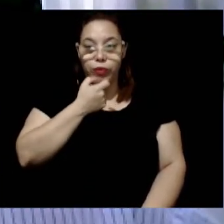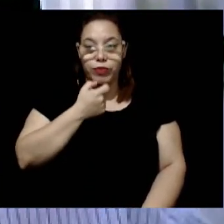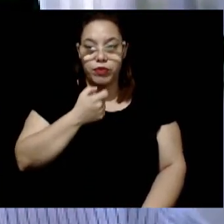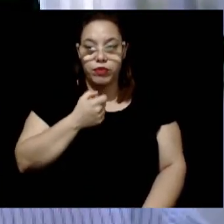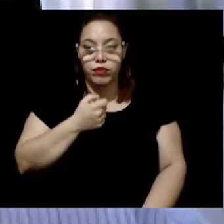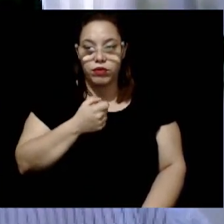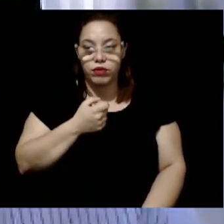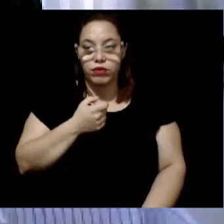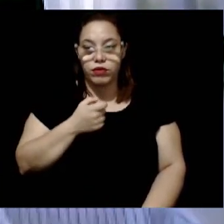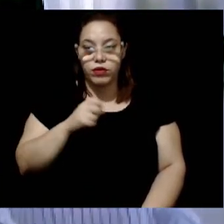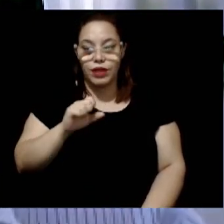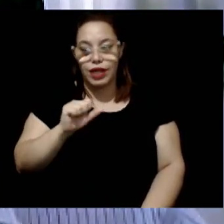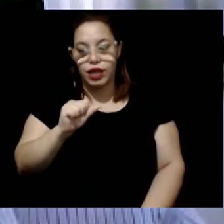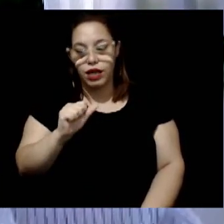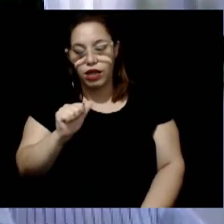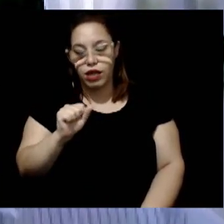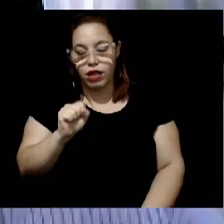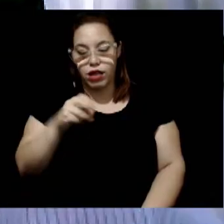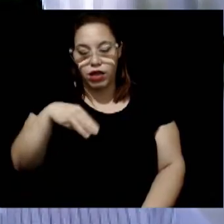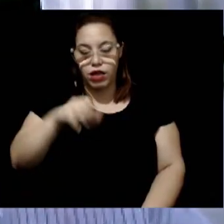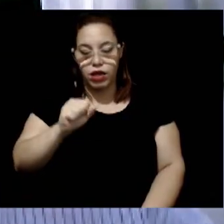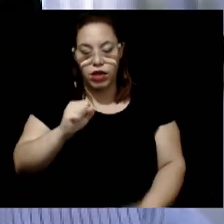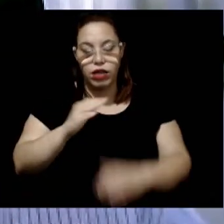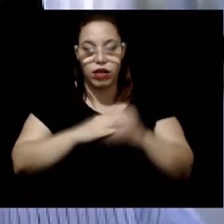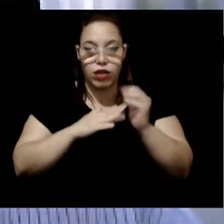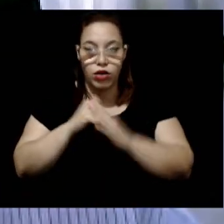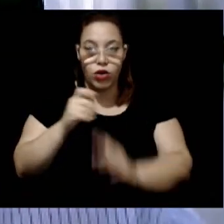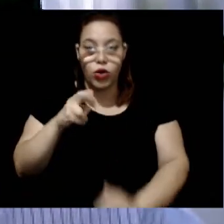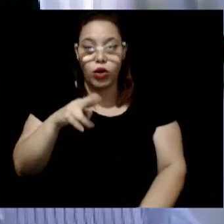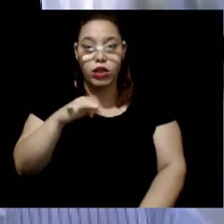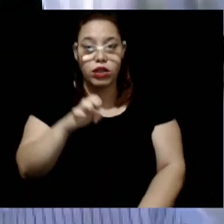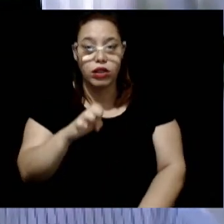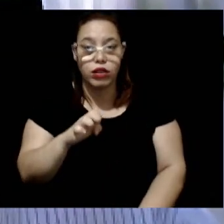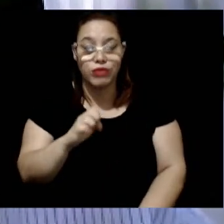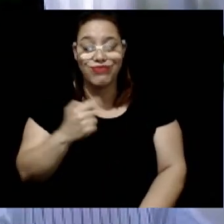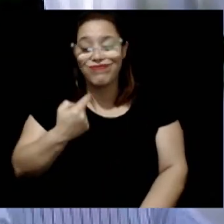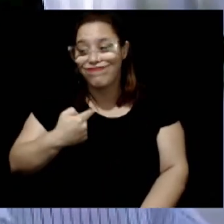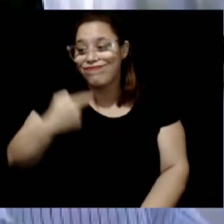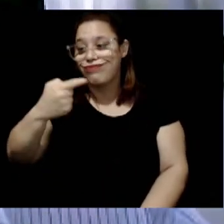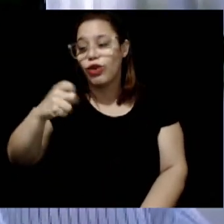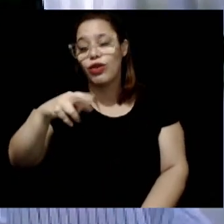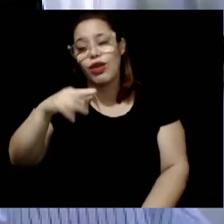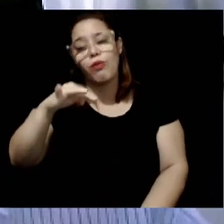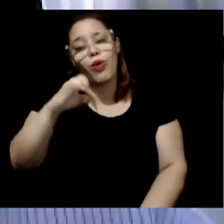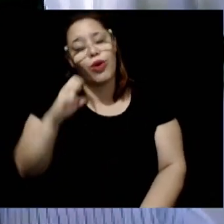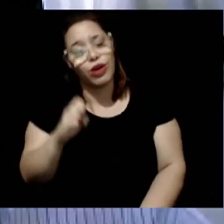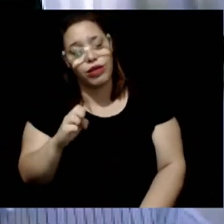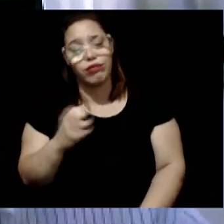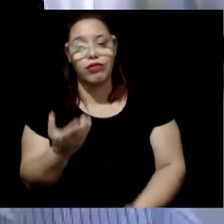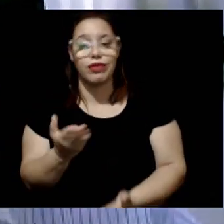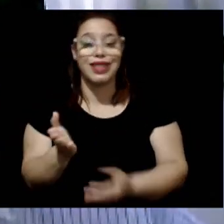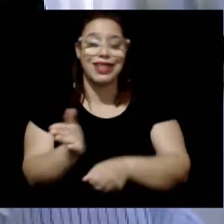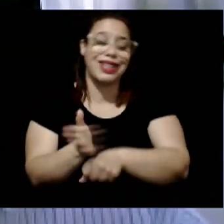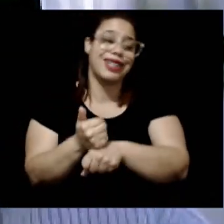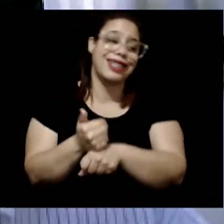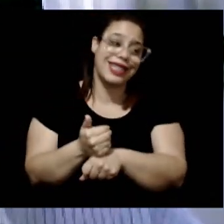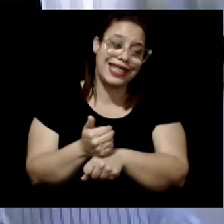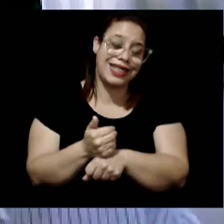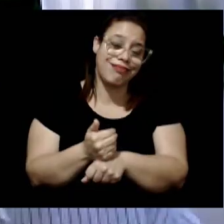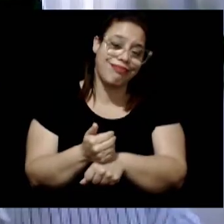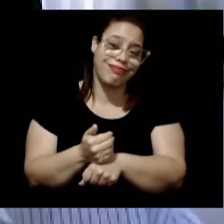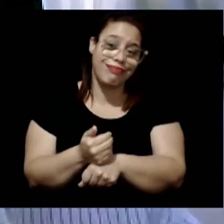várias doenças são tratadas com corticoide, mas ele leva a uma osteoporose, às vezes, precoce. Então, a